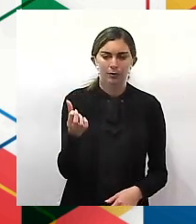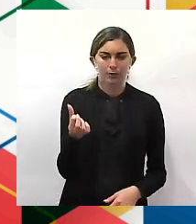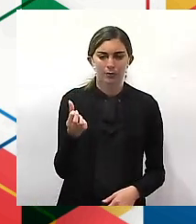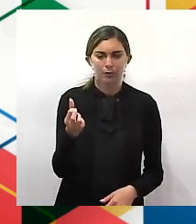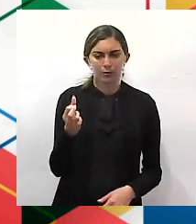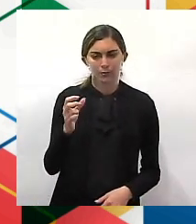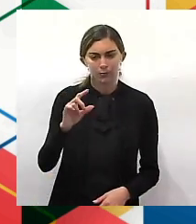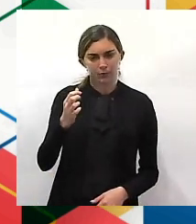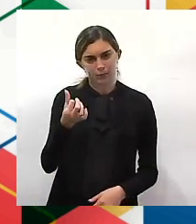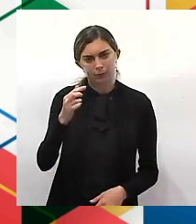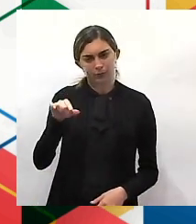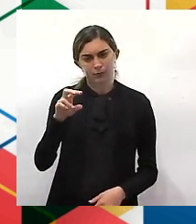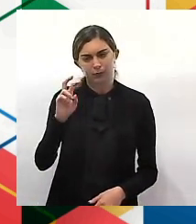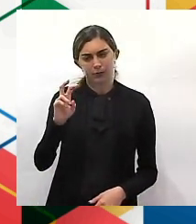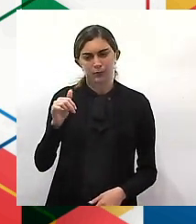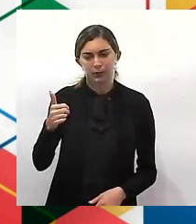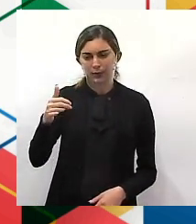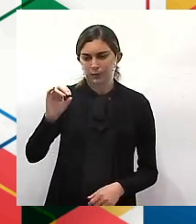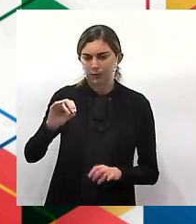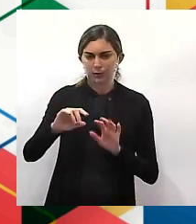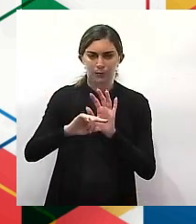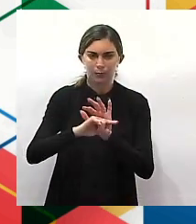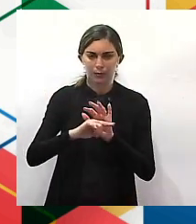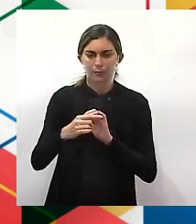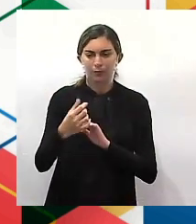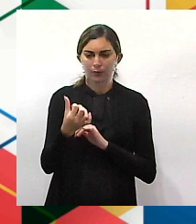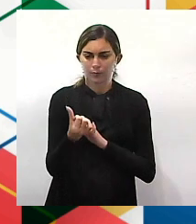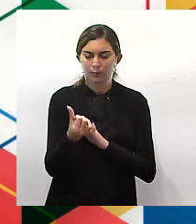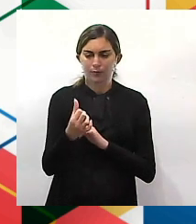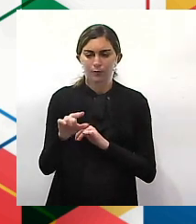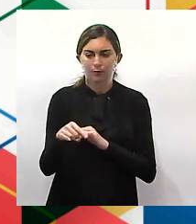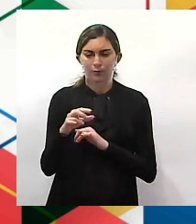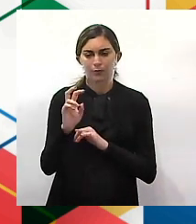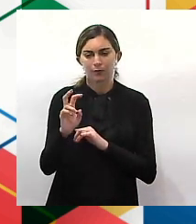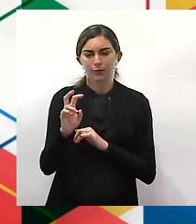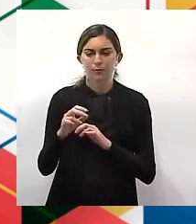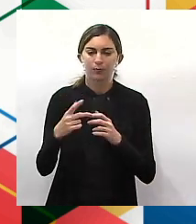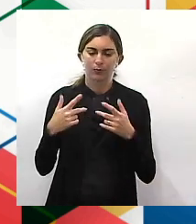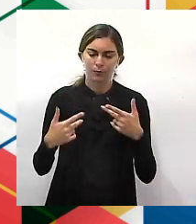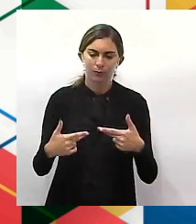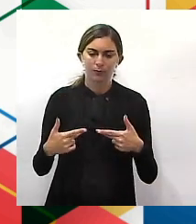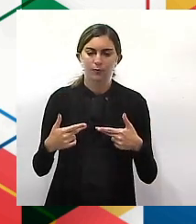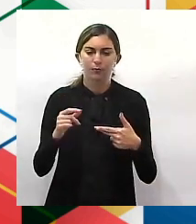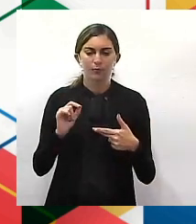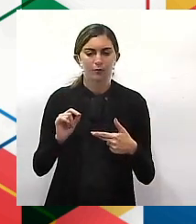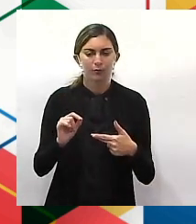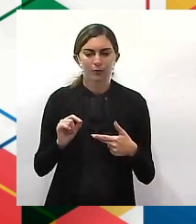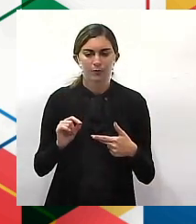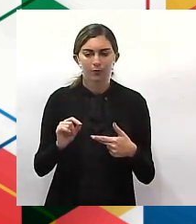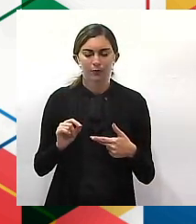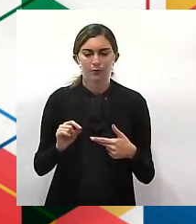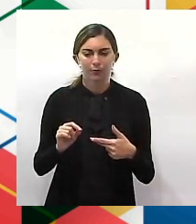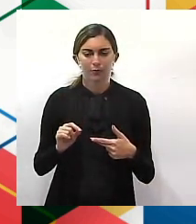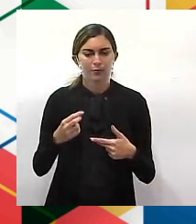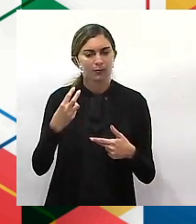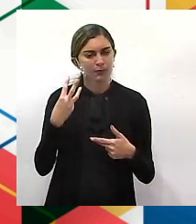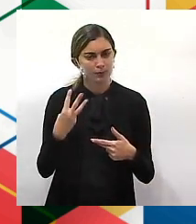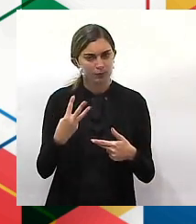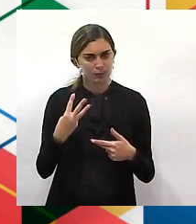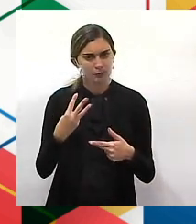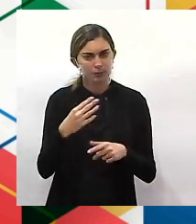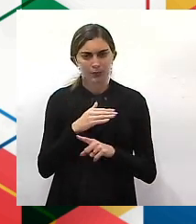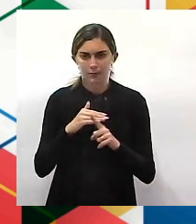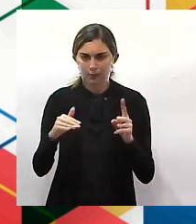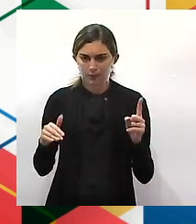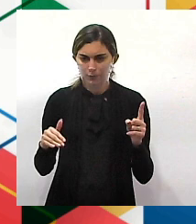6,5. E 10 menos 6,5 vai ser igual a